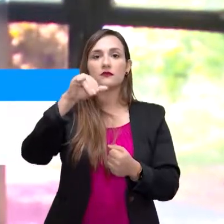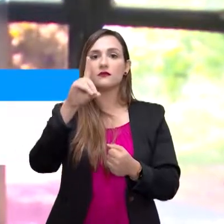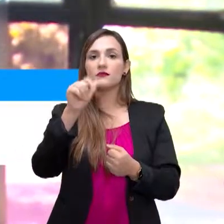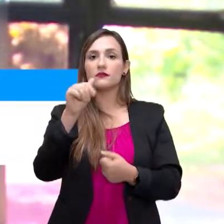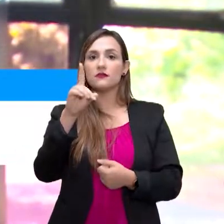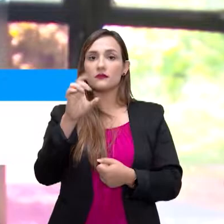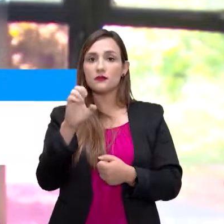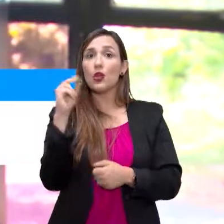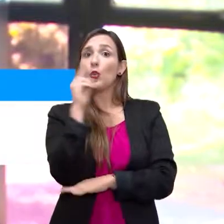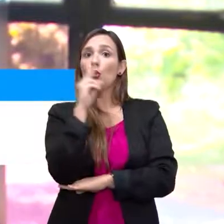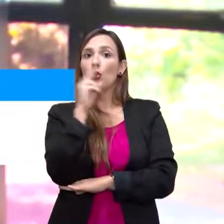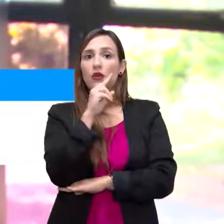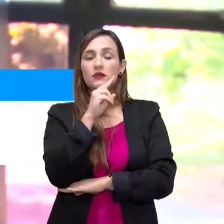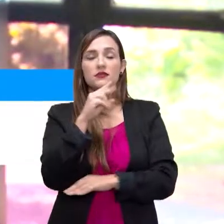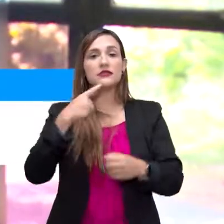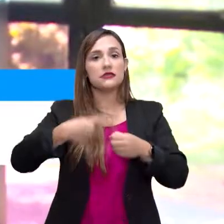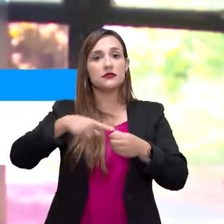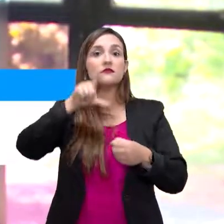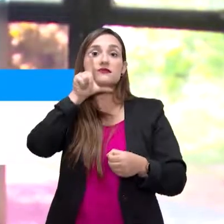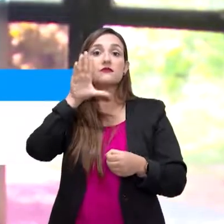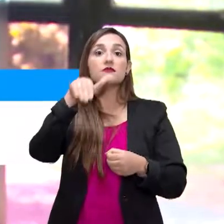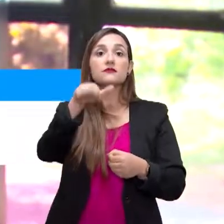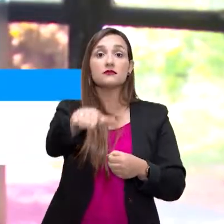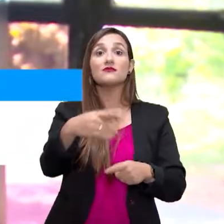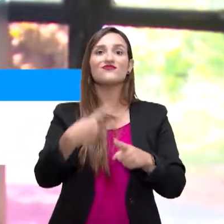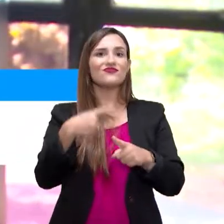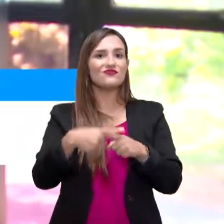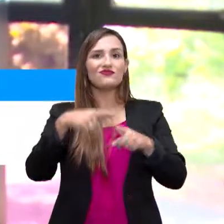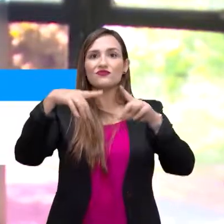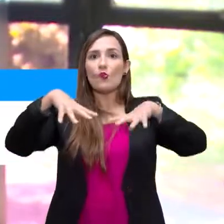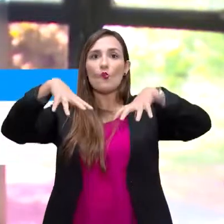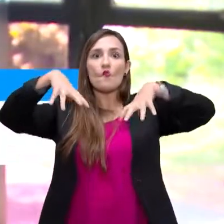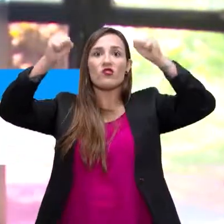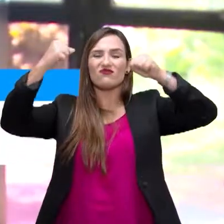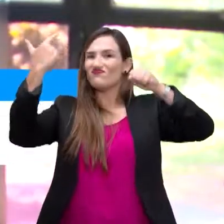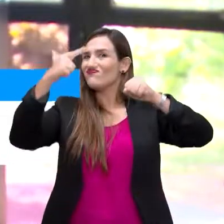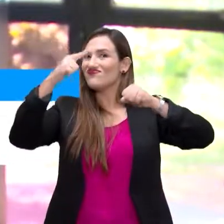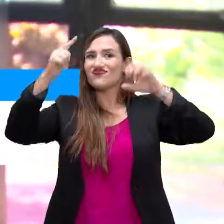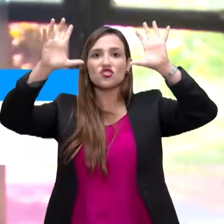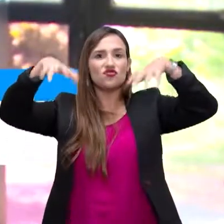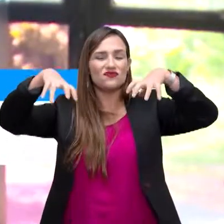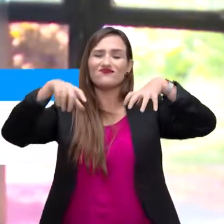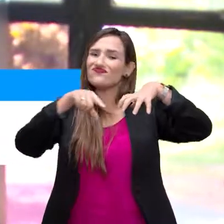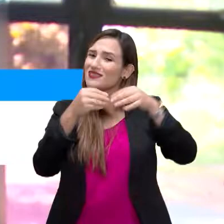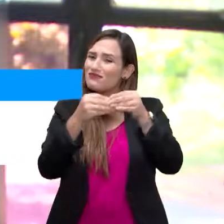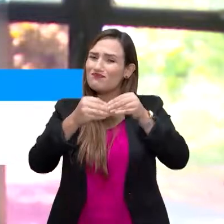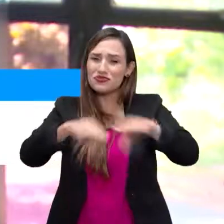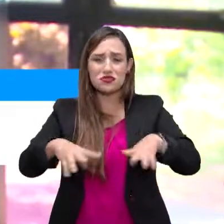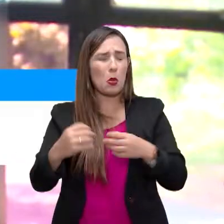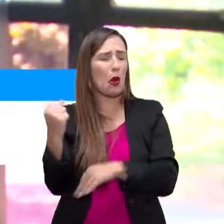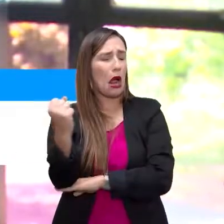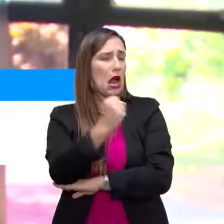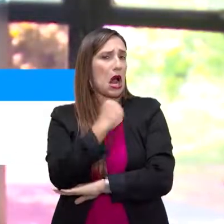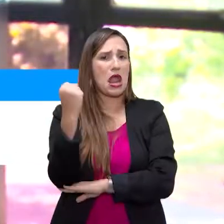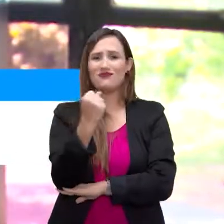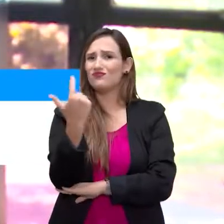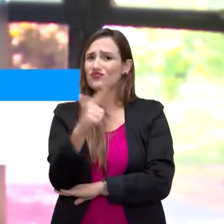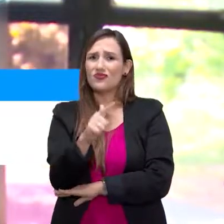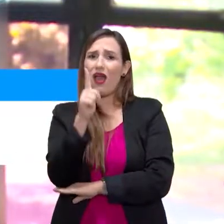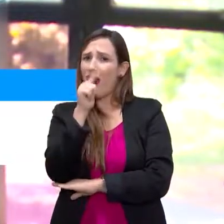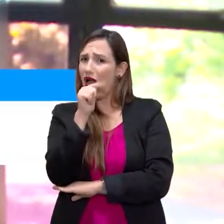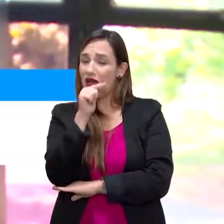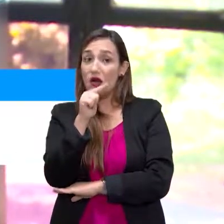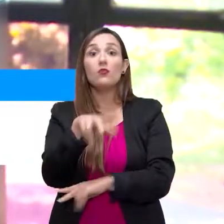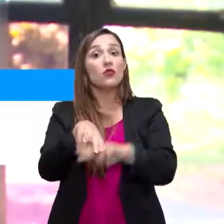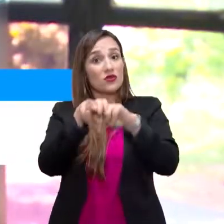do estado de calamidade pública no município de Laguna Carapã, em virtude da estiagem. O município foi um dos mais